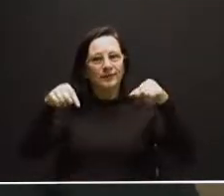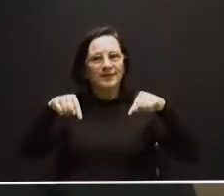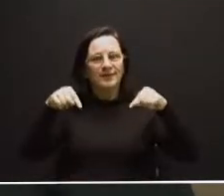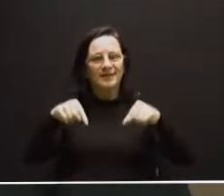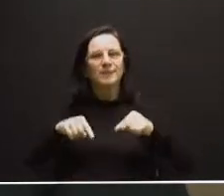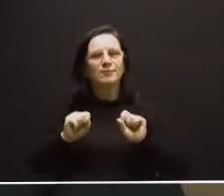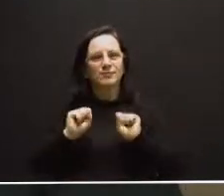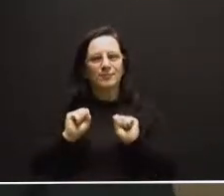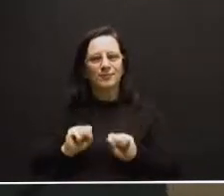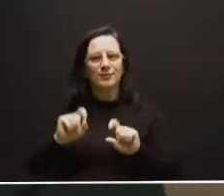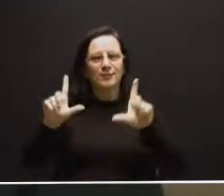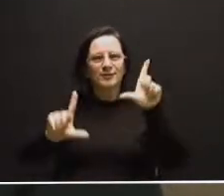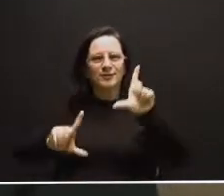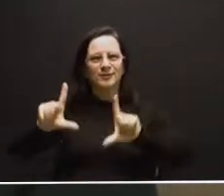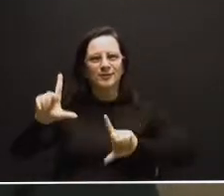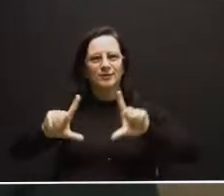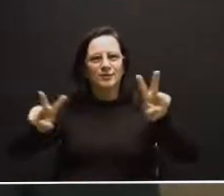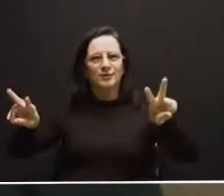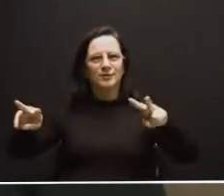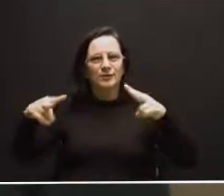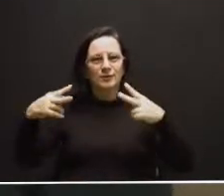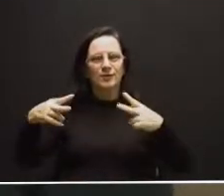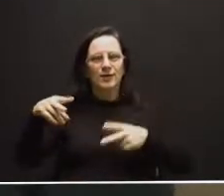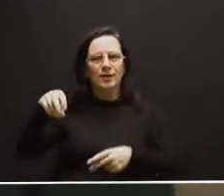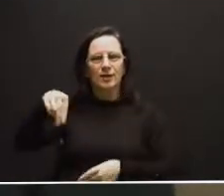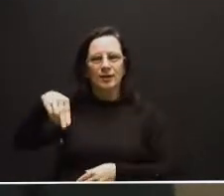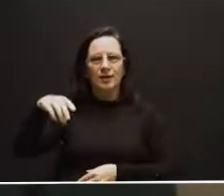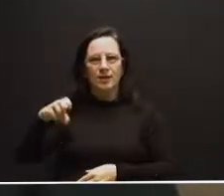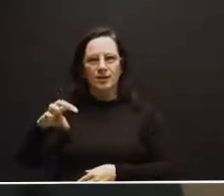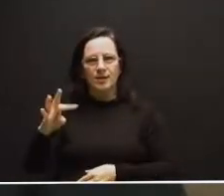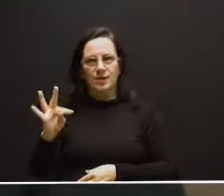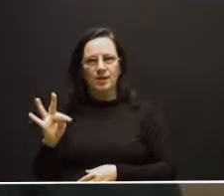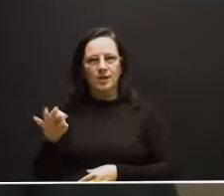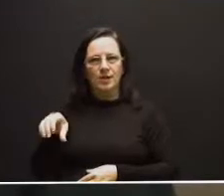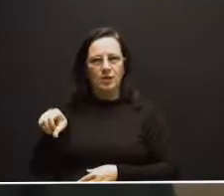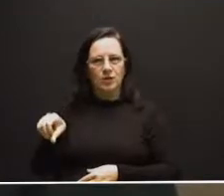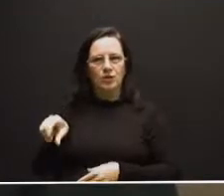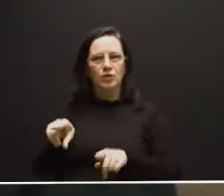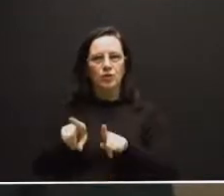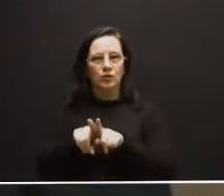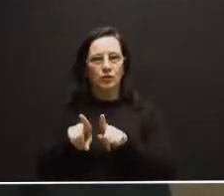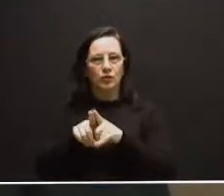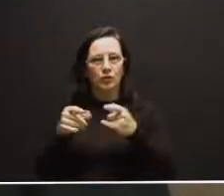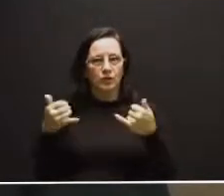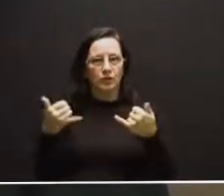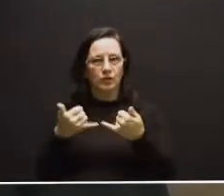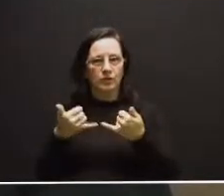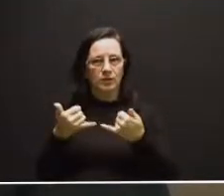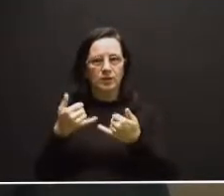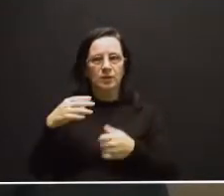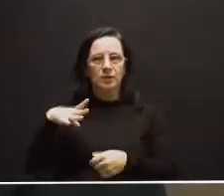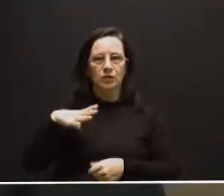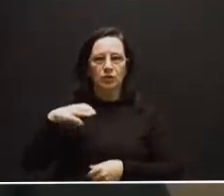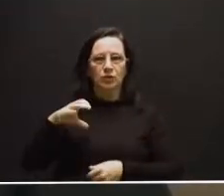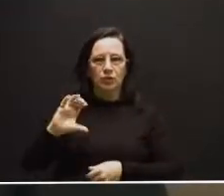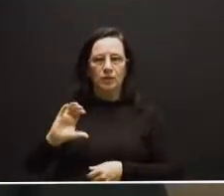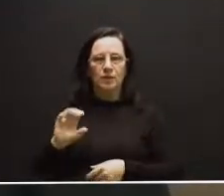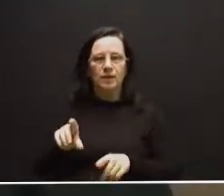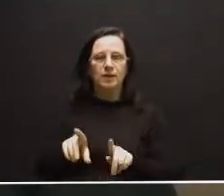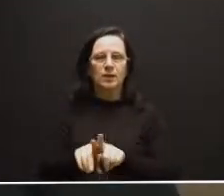você pode nos acompanhar sintonizando canal 9 da net ou então acessando o site câmara cubatão ponto